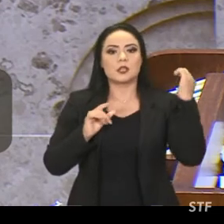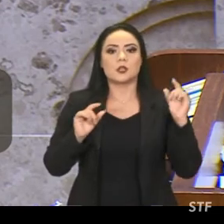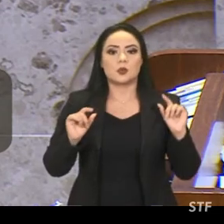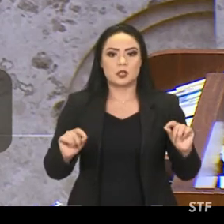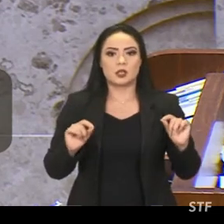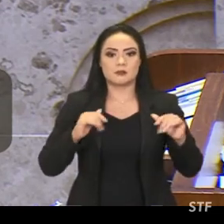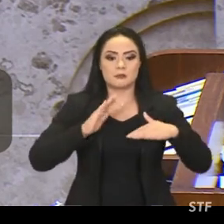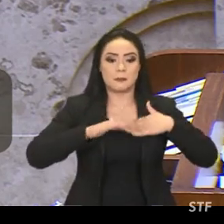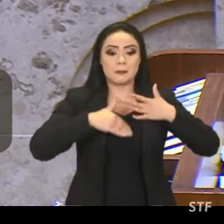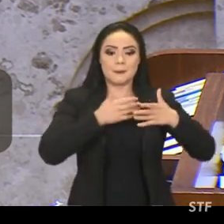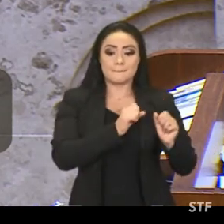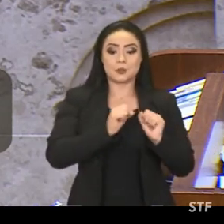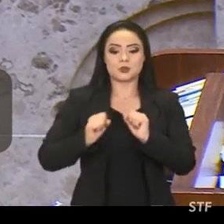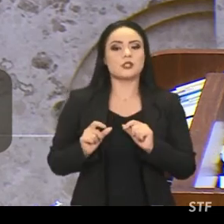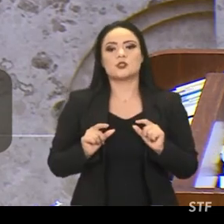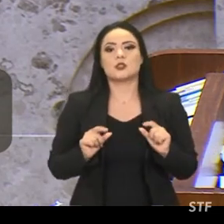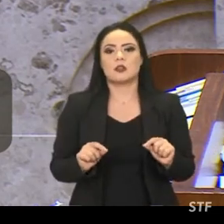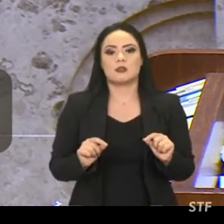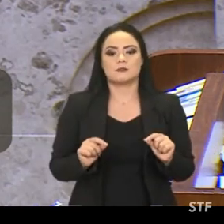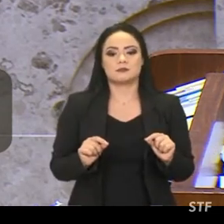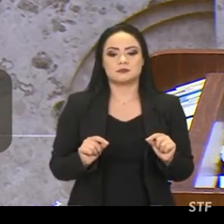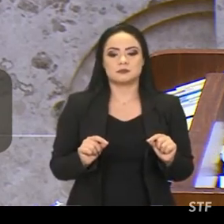desempenha poderes de imenso